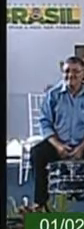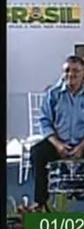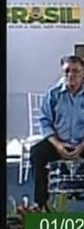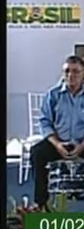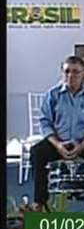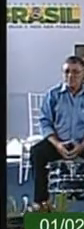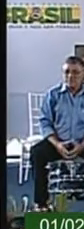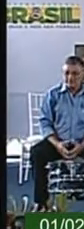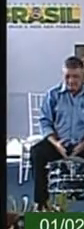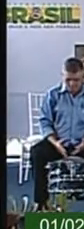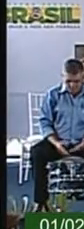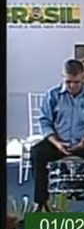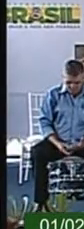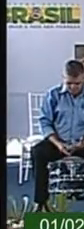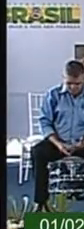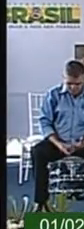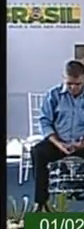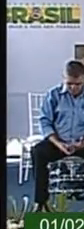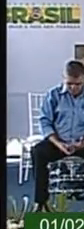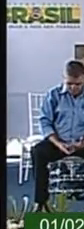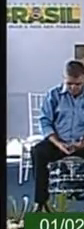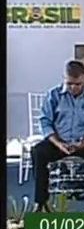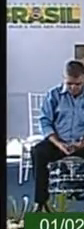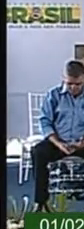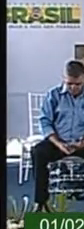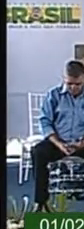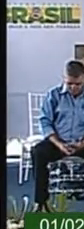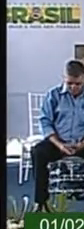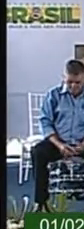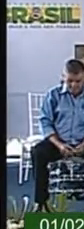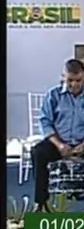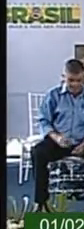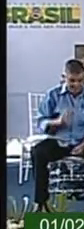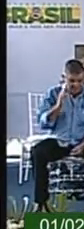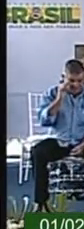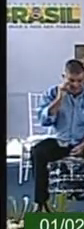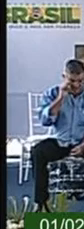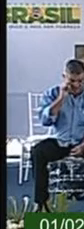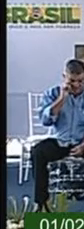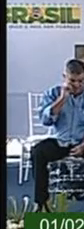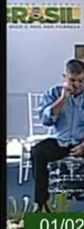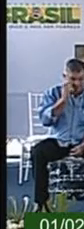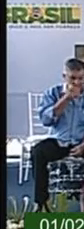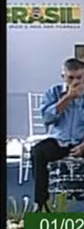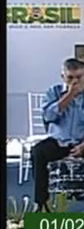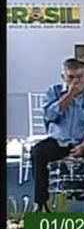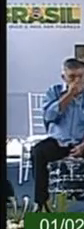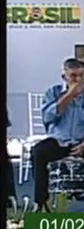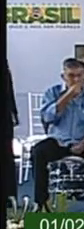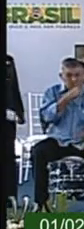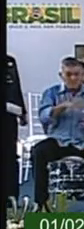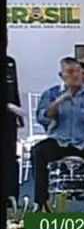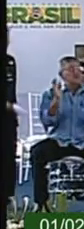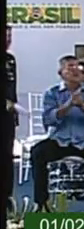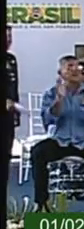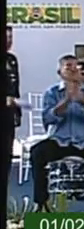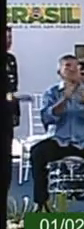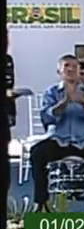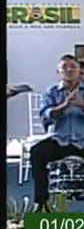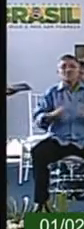e para uso da palavra nesse momento o senhor Simão Jatene governador do Estado do